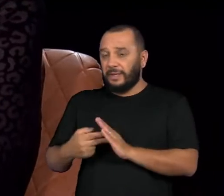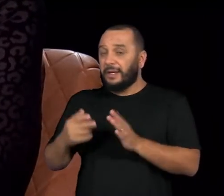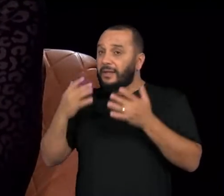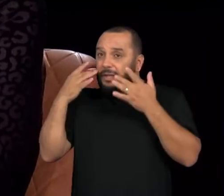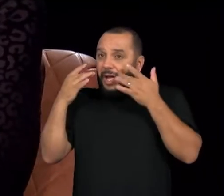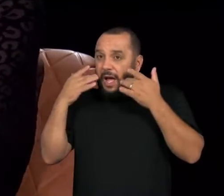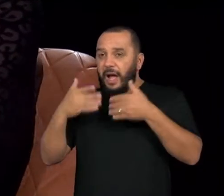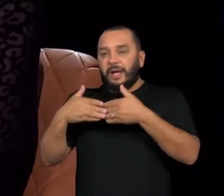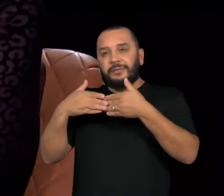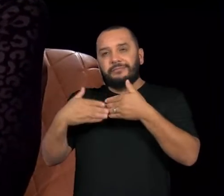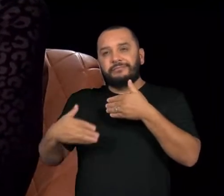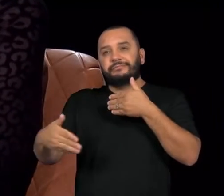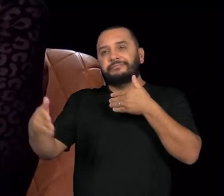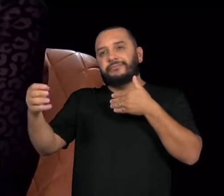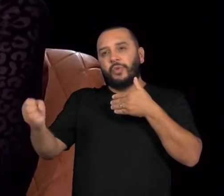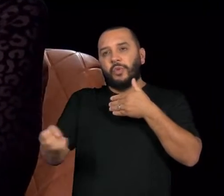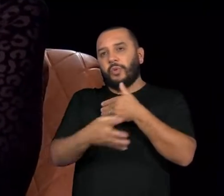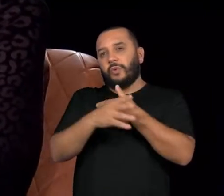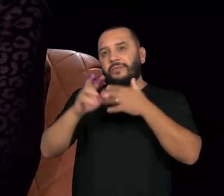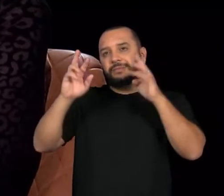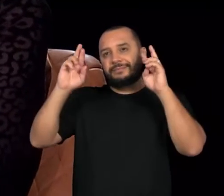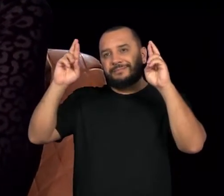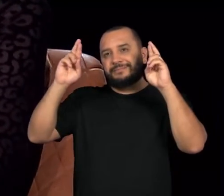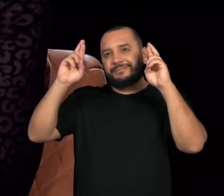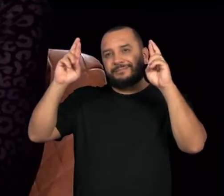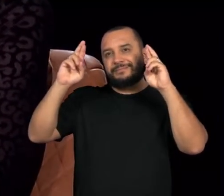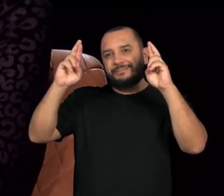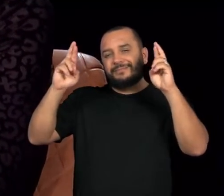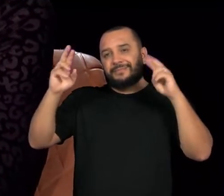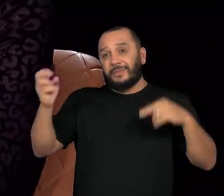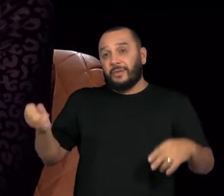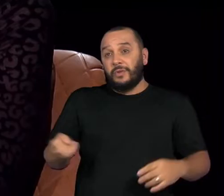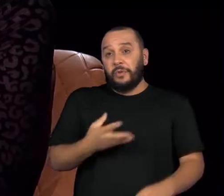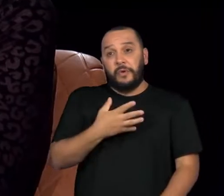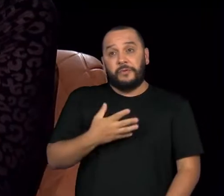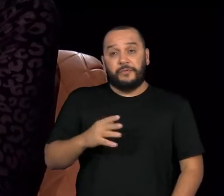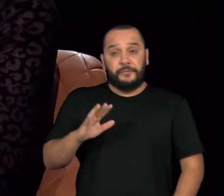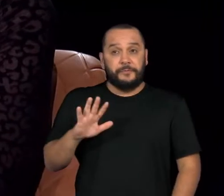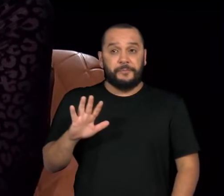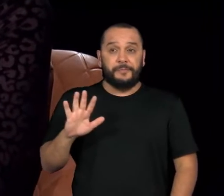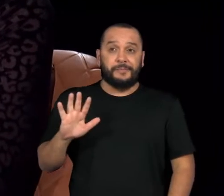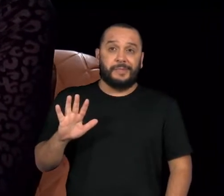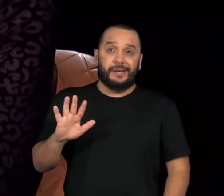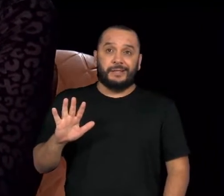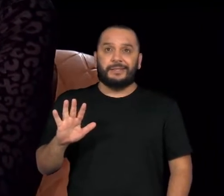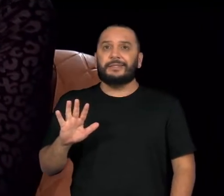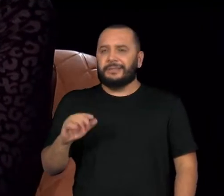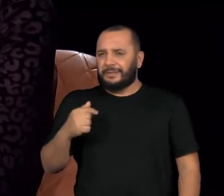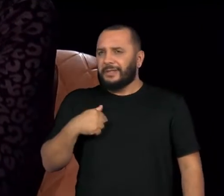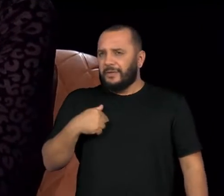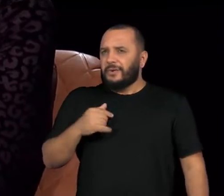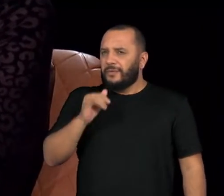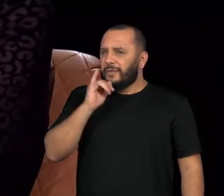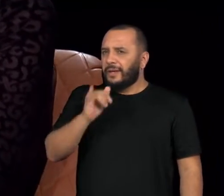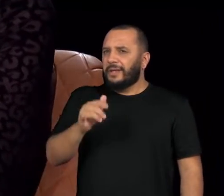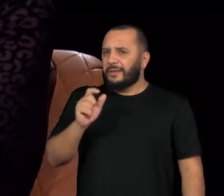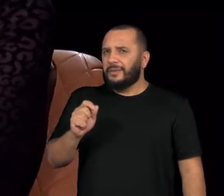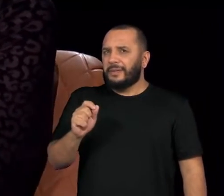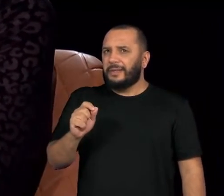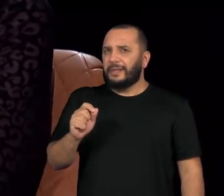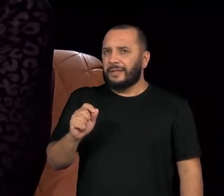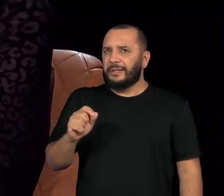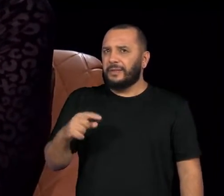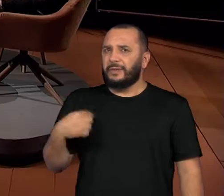esperançoso, muito esperançoso, na verdade, mas a gente não tinha, como eu já dei esse depoimento até publicamente, não tínhamos